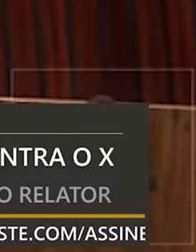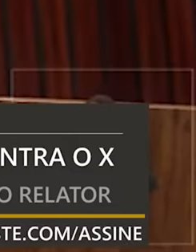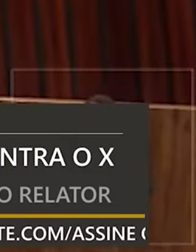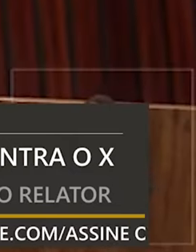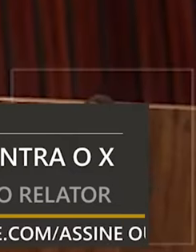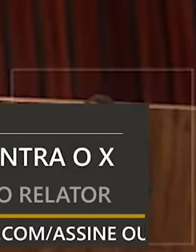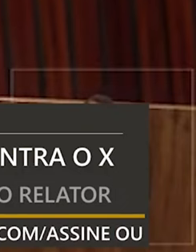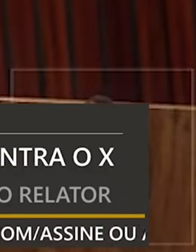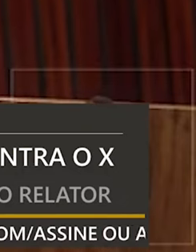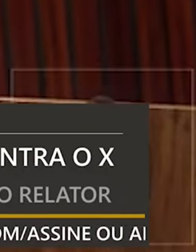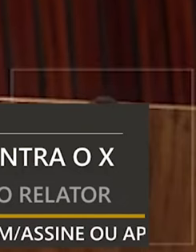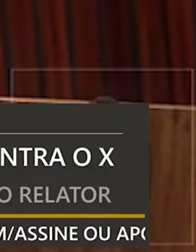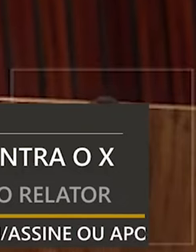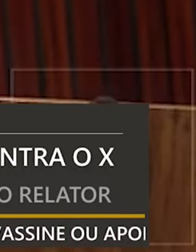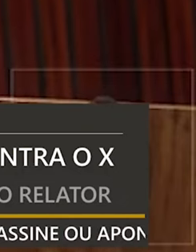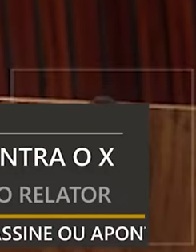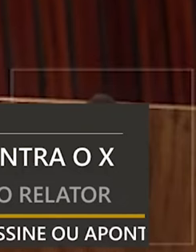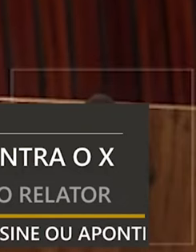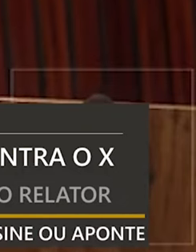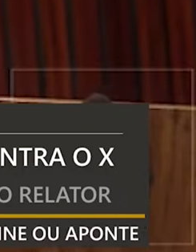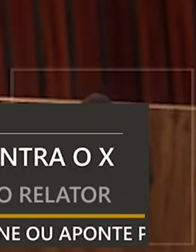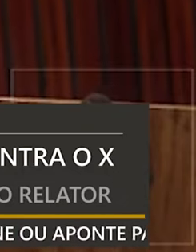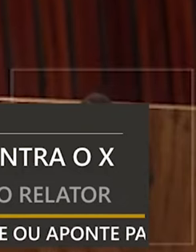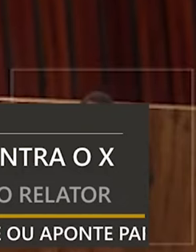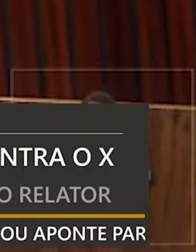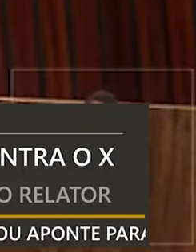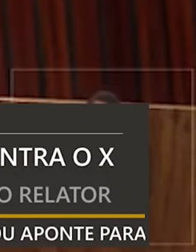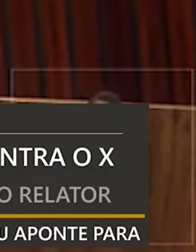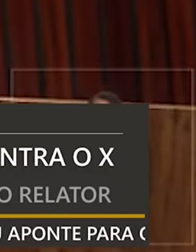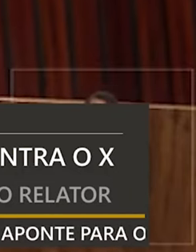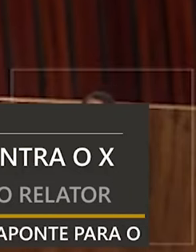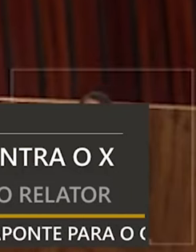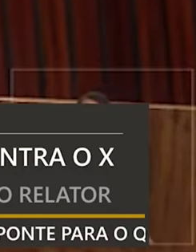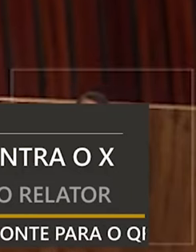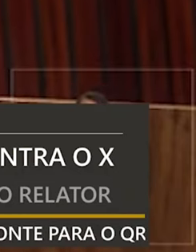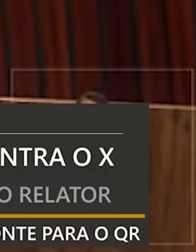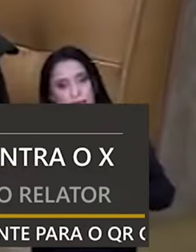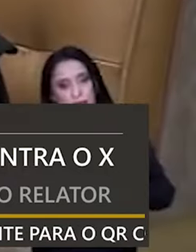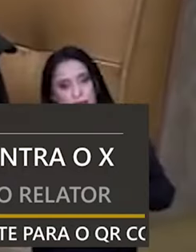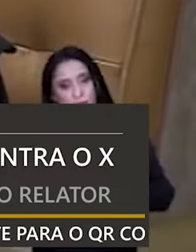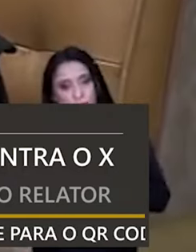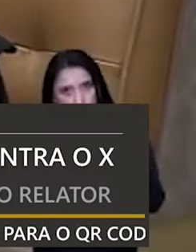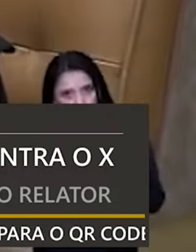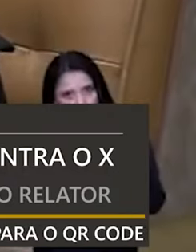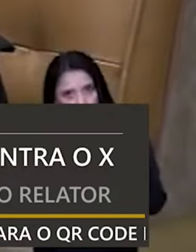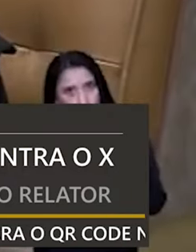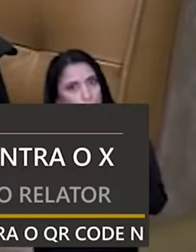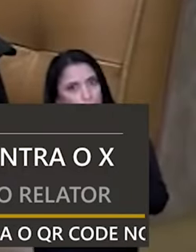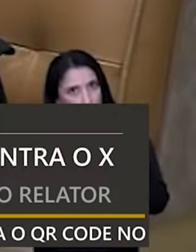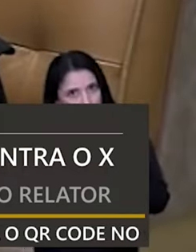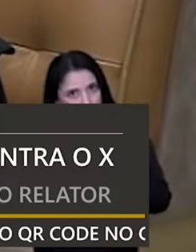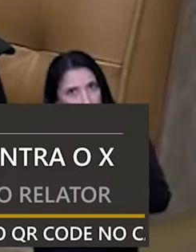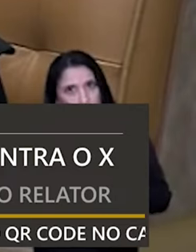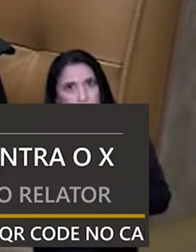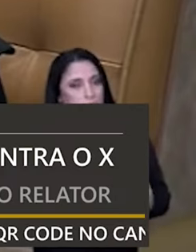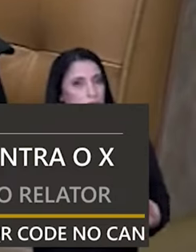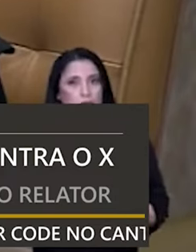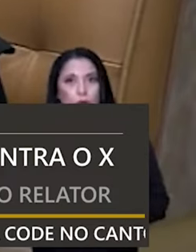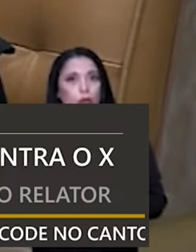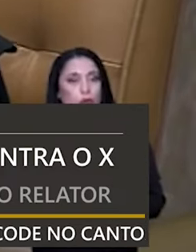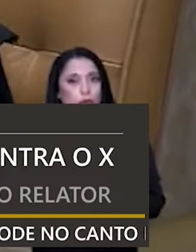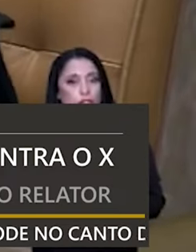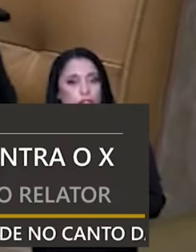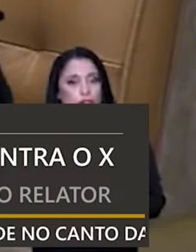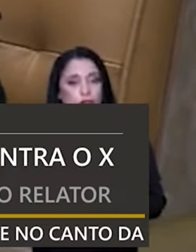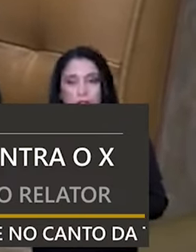Navegantes dessas águas turvas de corrupção e iniquidades criminosos não passarão a navalha da desfaçatez e da